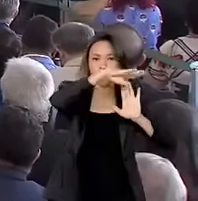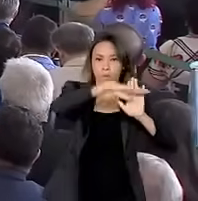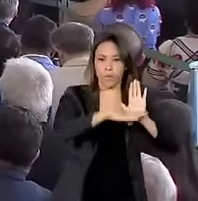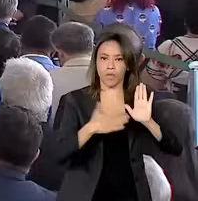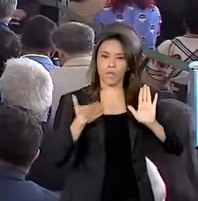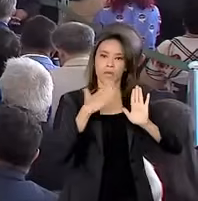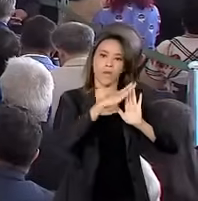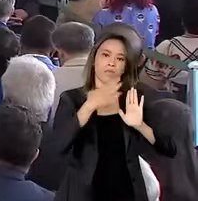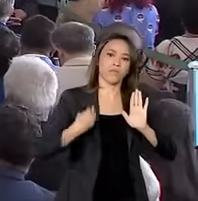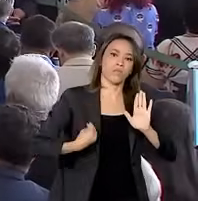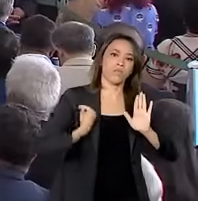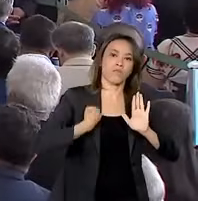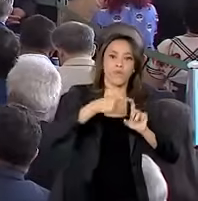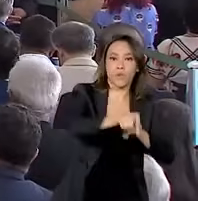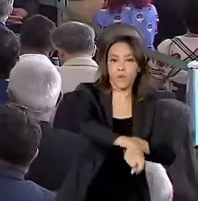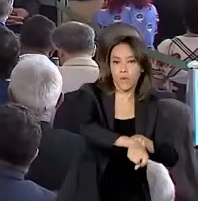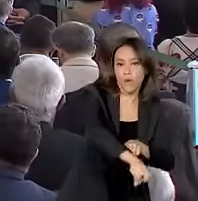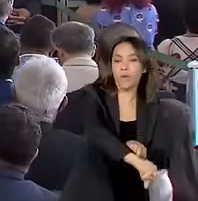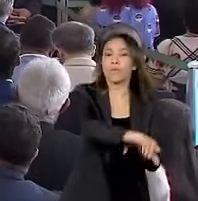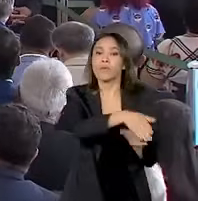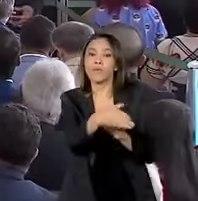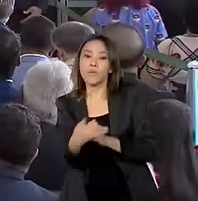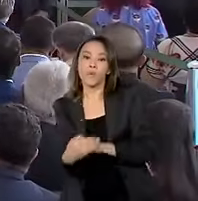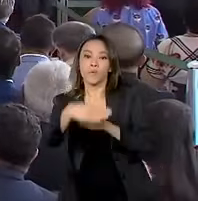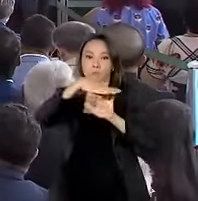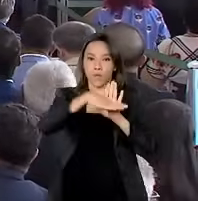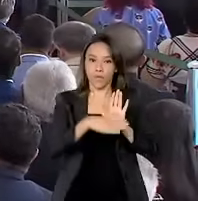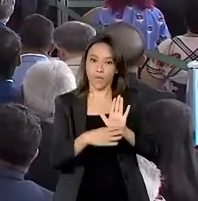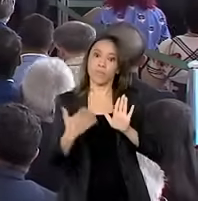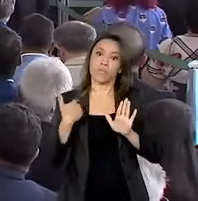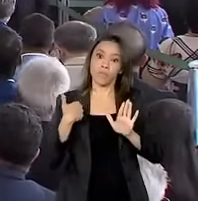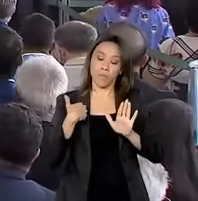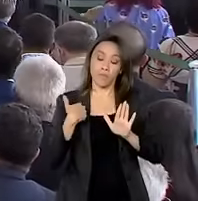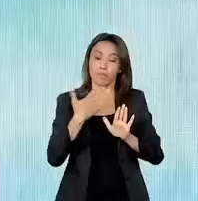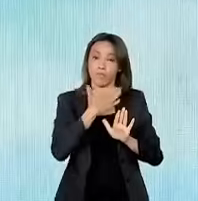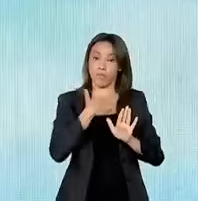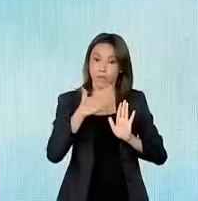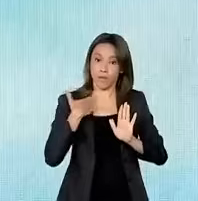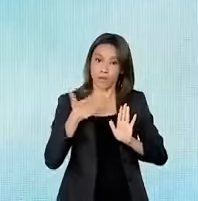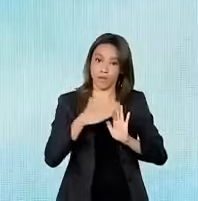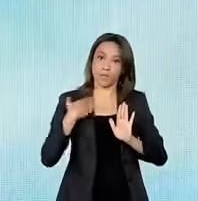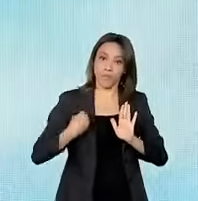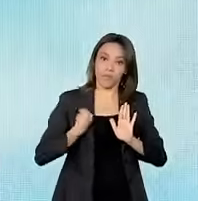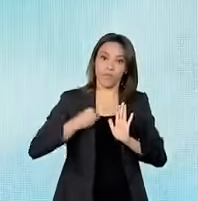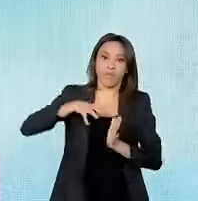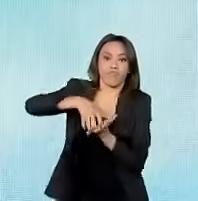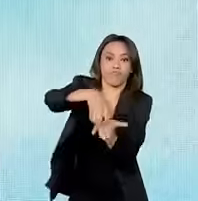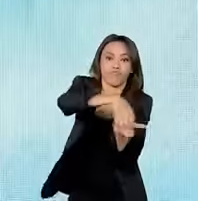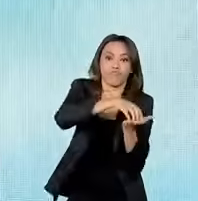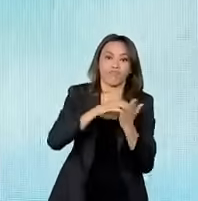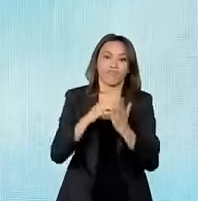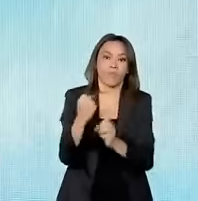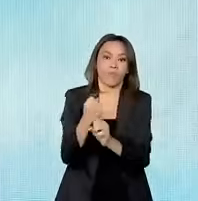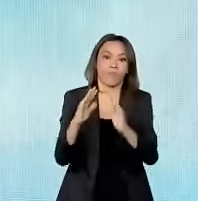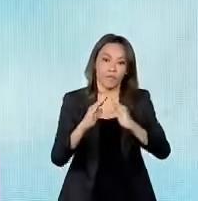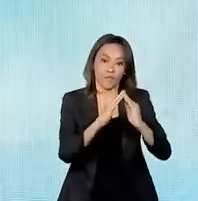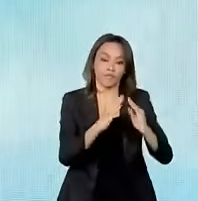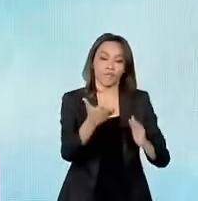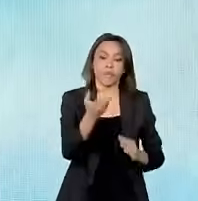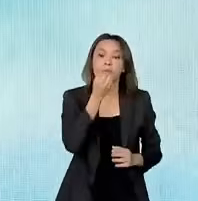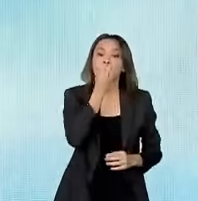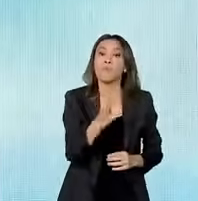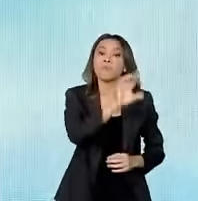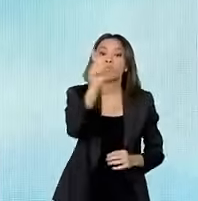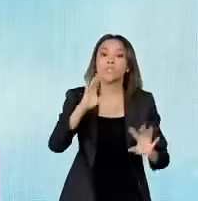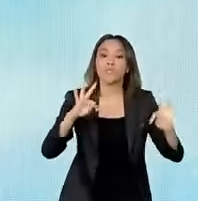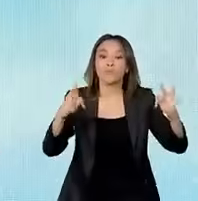Vida Rural e Minha Casa, Minha Vida Entidades. Bom dia a todos.